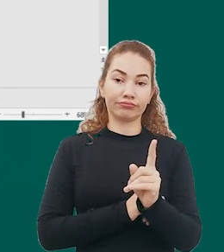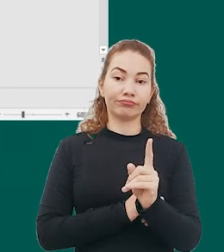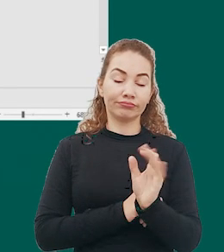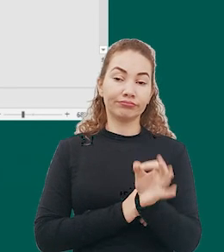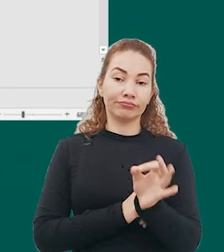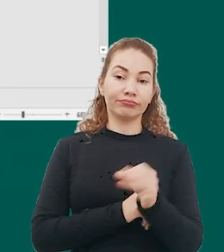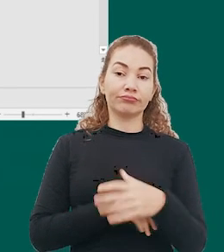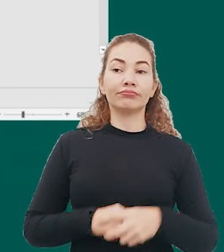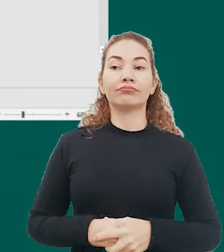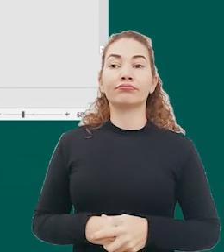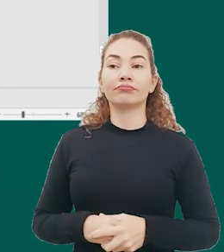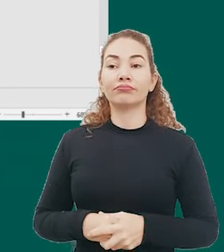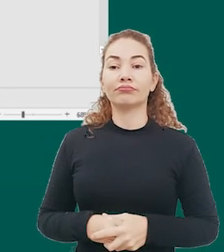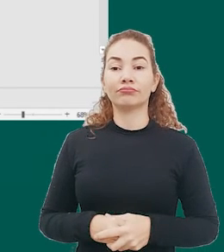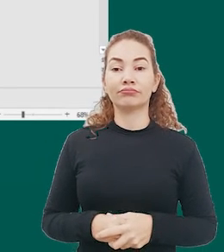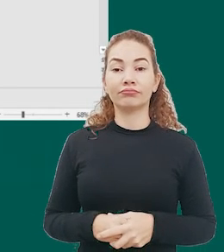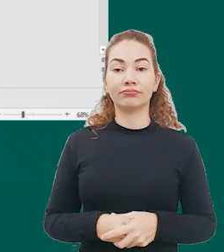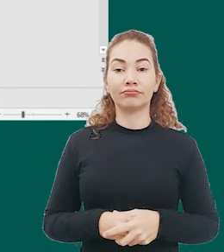certo?